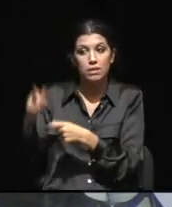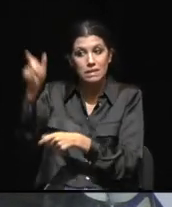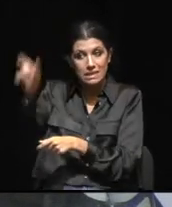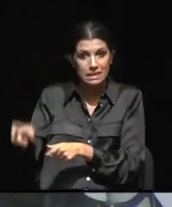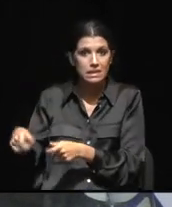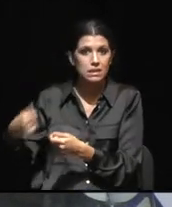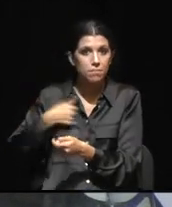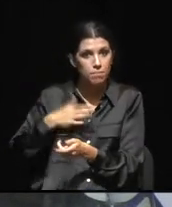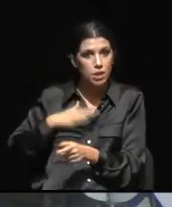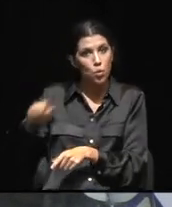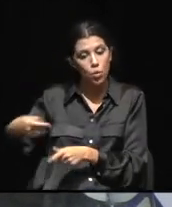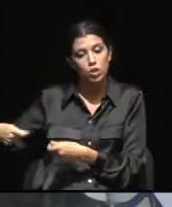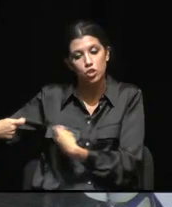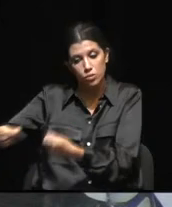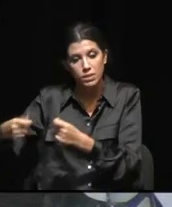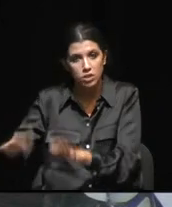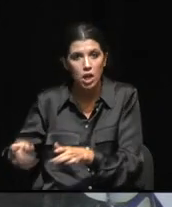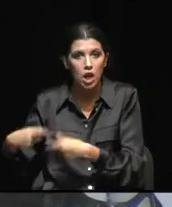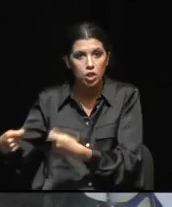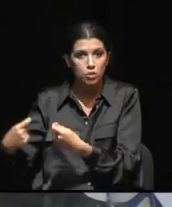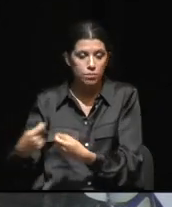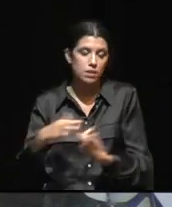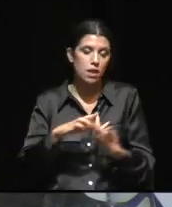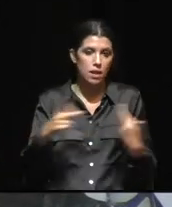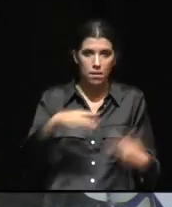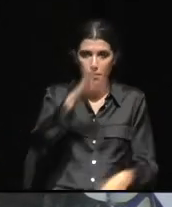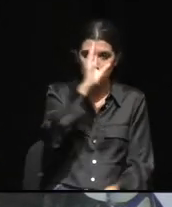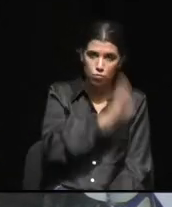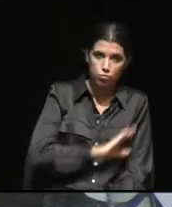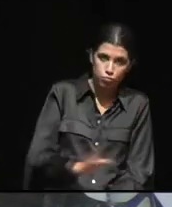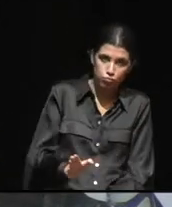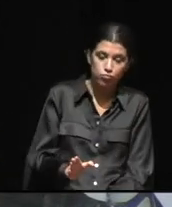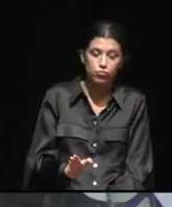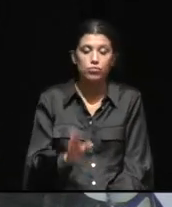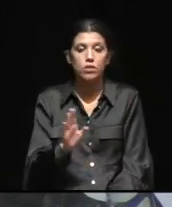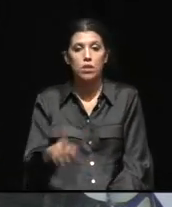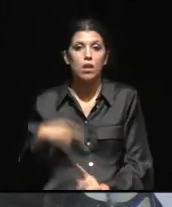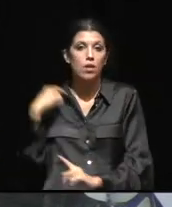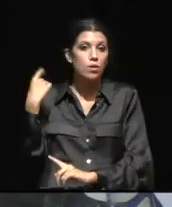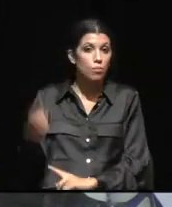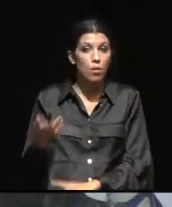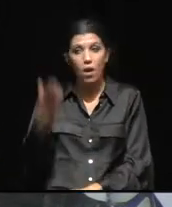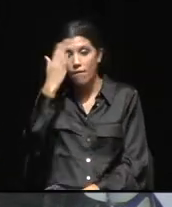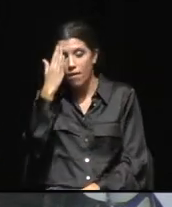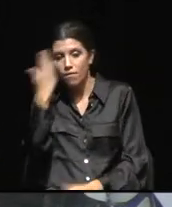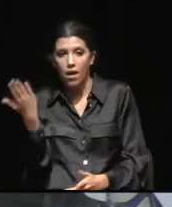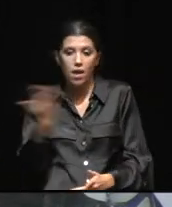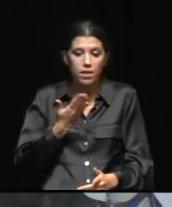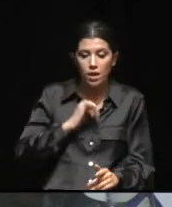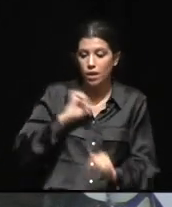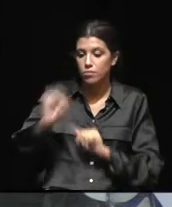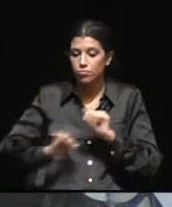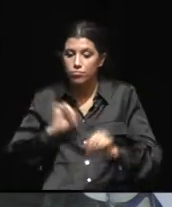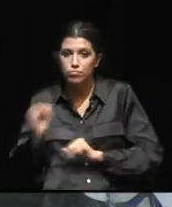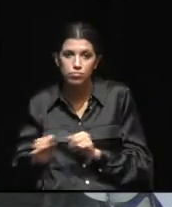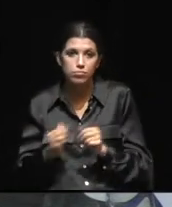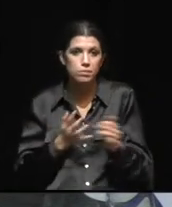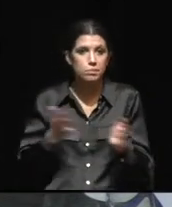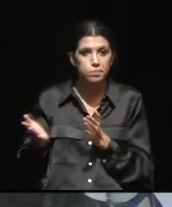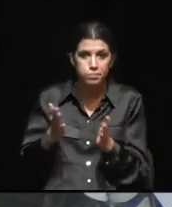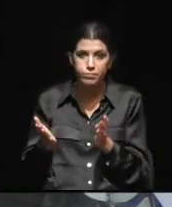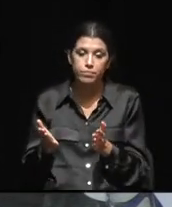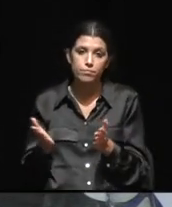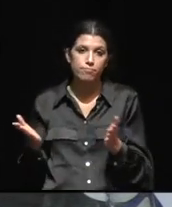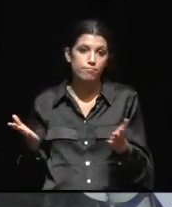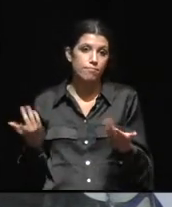É algumas dessas despesas estão reconhecidas pela câmara e depois há expectativas direitos Enfim tudo o que tiver a ver com